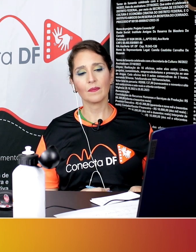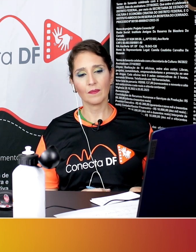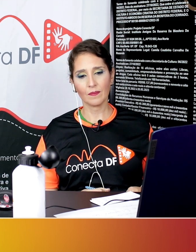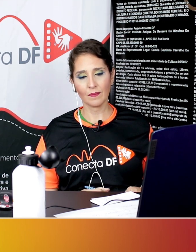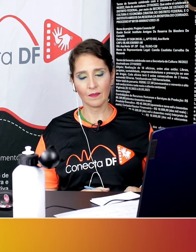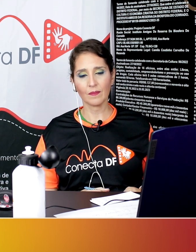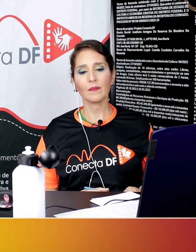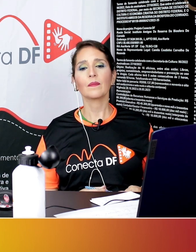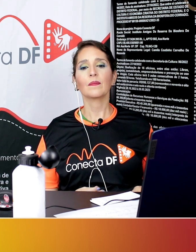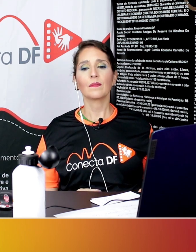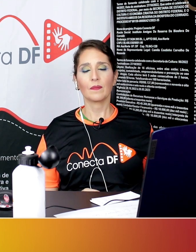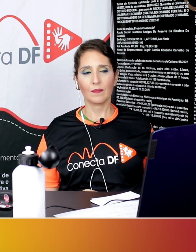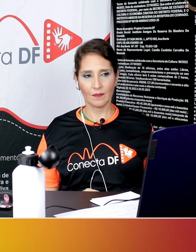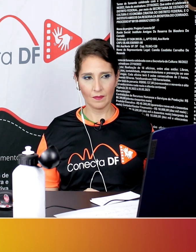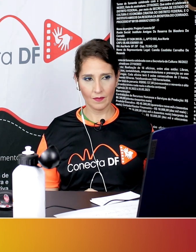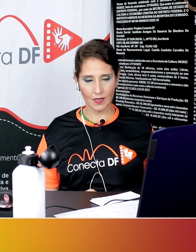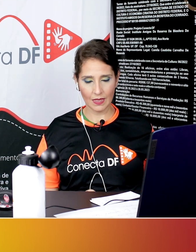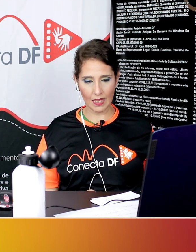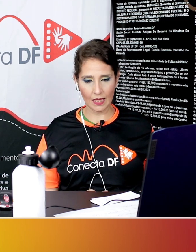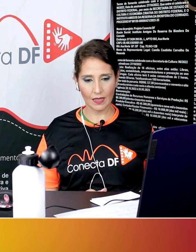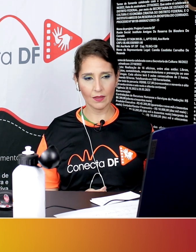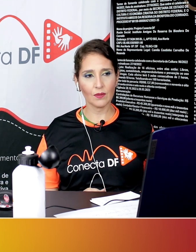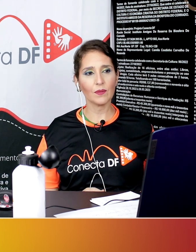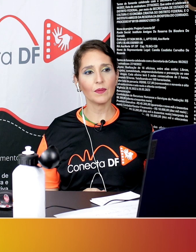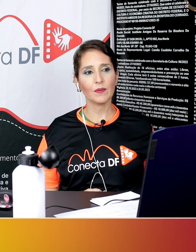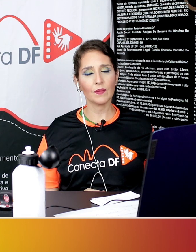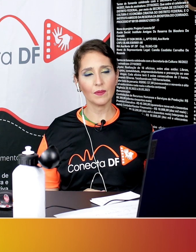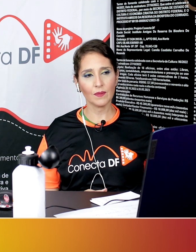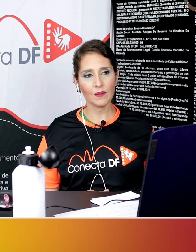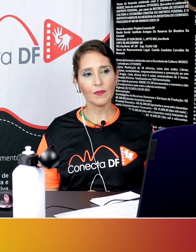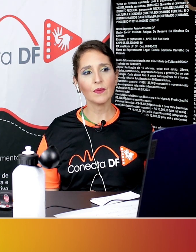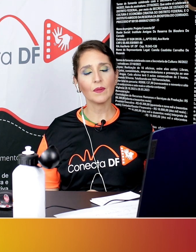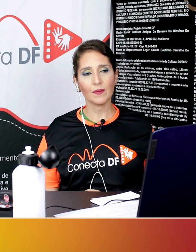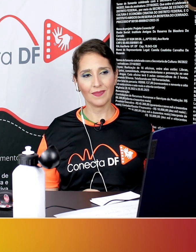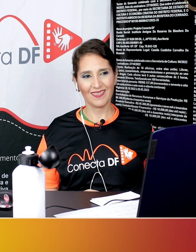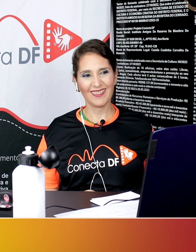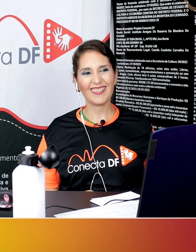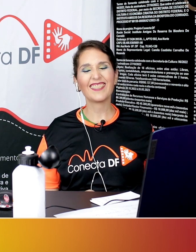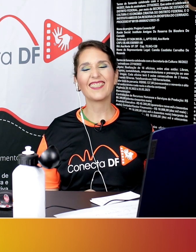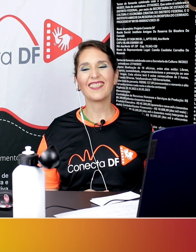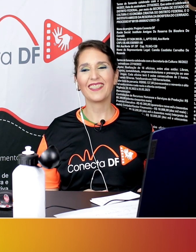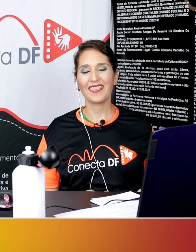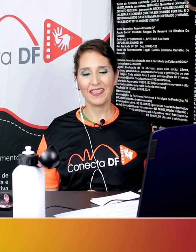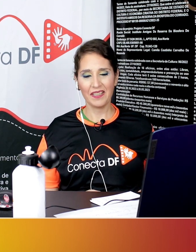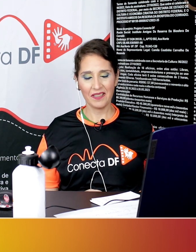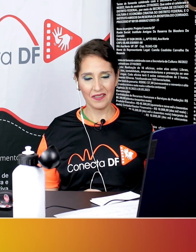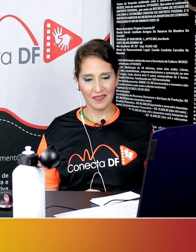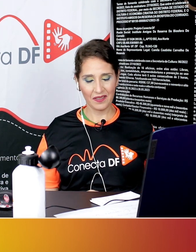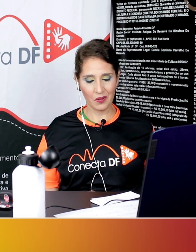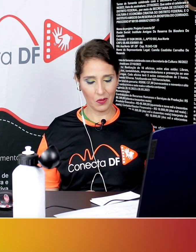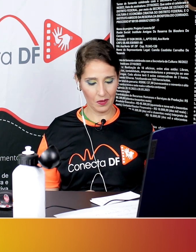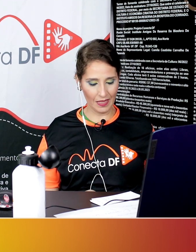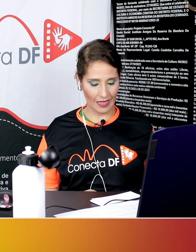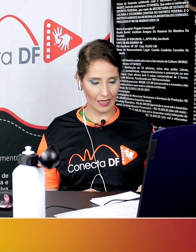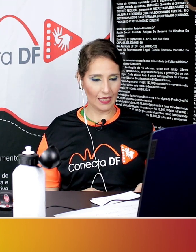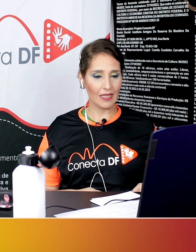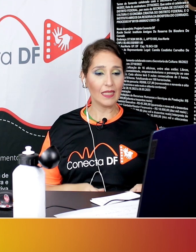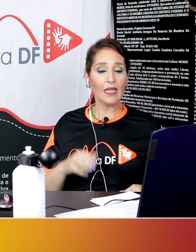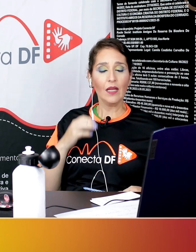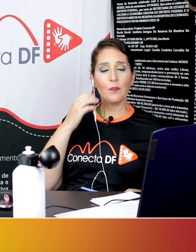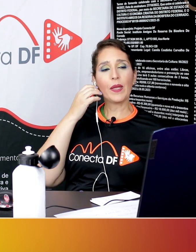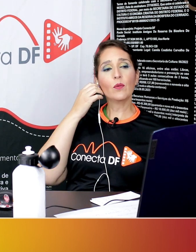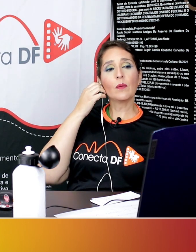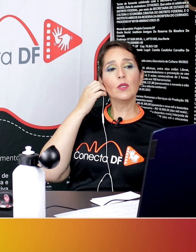uma frase de Libras. E tem outras perguntas, mais para frente eu vou perguntando. Obrigada.